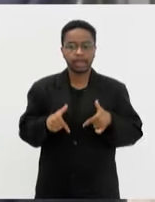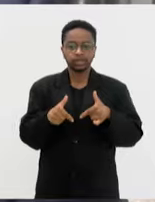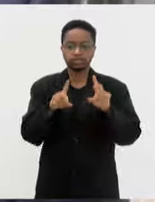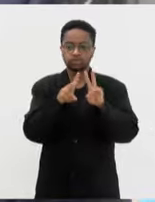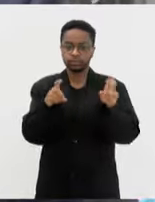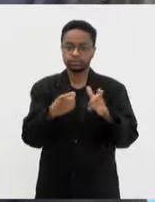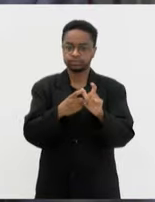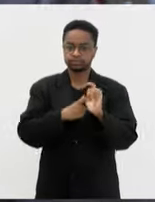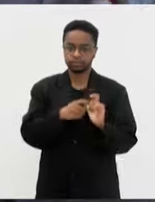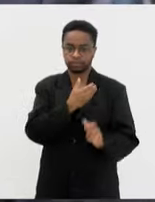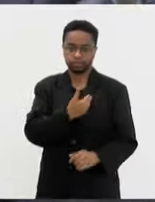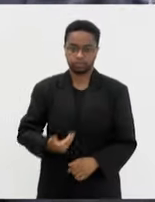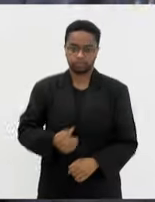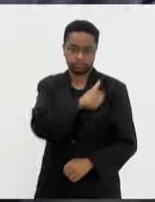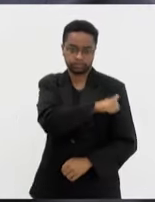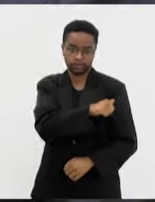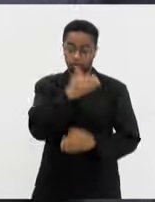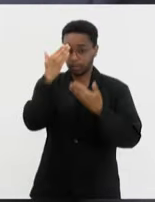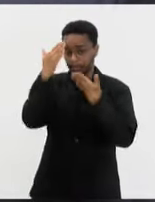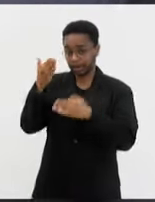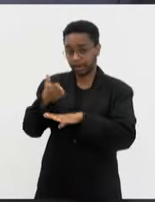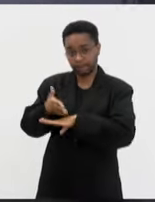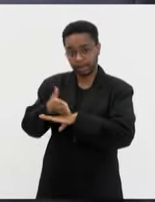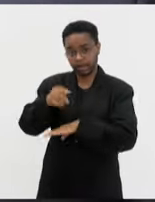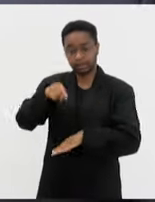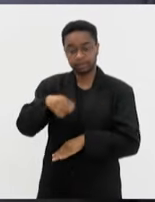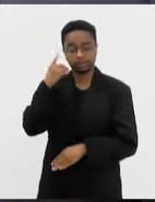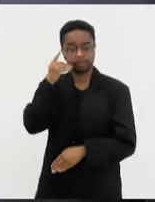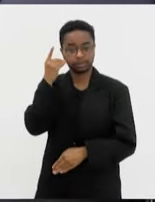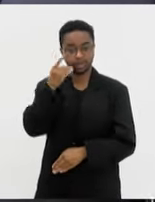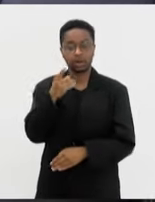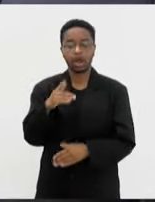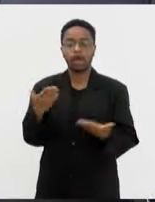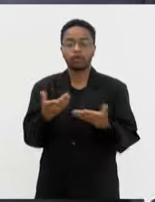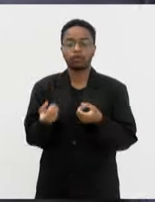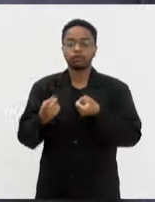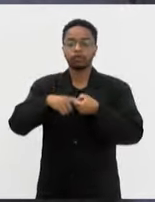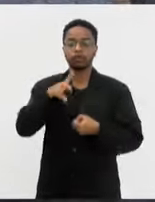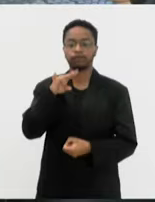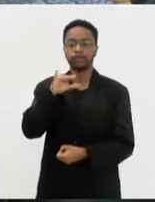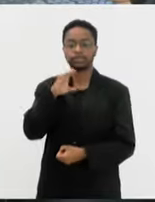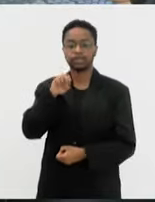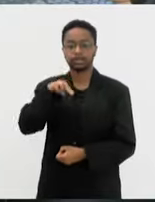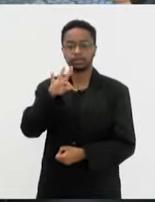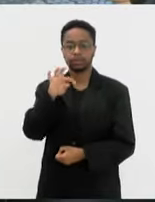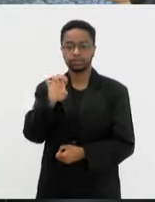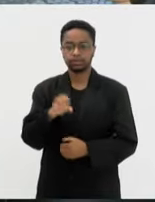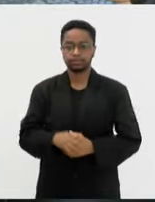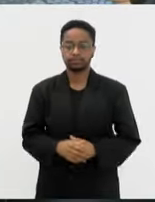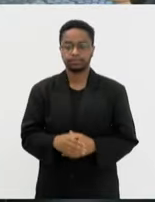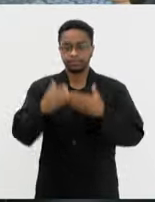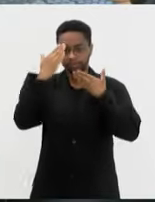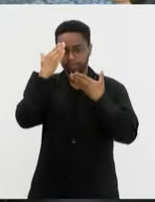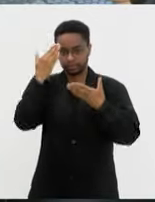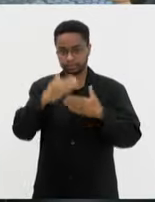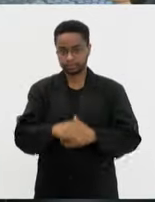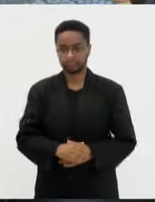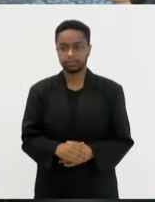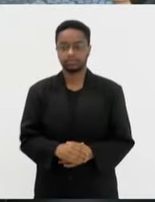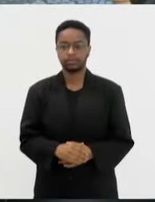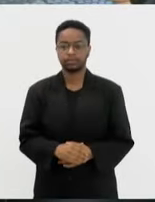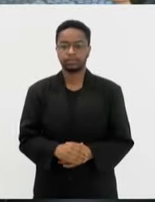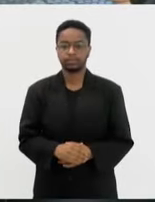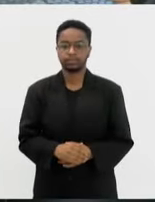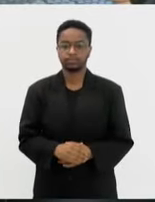Janeiro. Muito obrigado pela sua participação, obrigado. Deputado Rodrigo Amorim. Vicente, voltamos com você no estúdio. Obrigado, PV. E